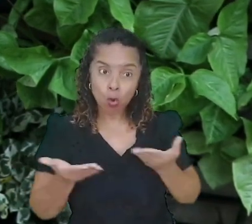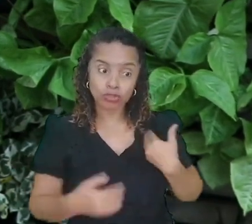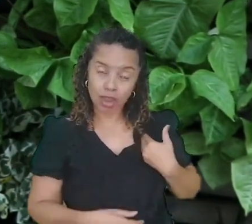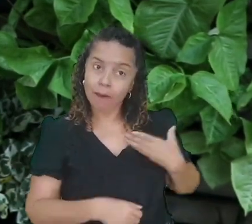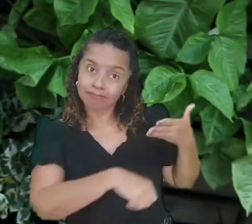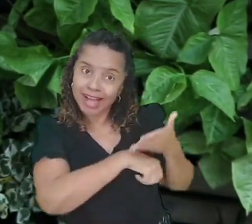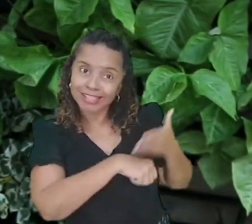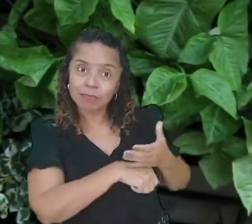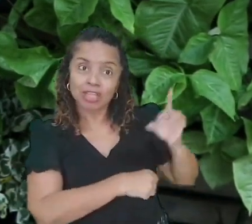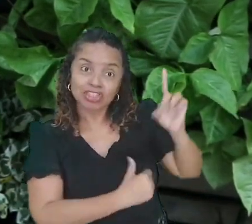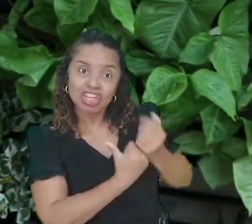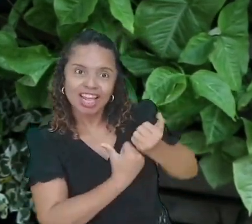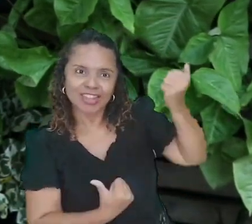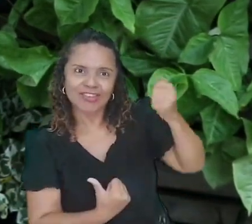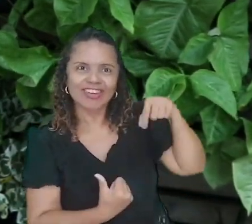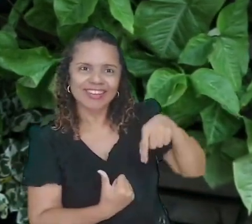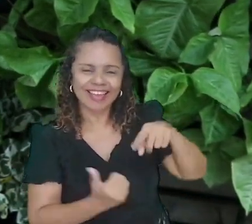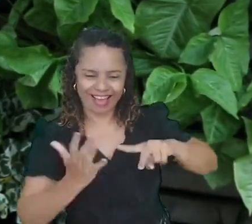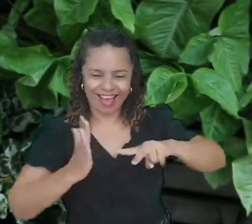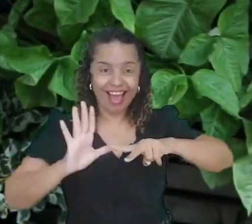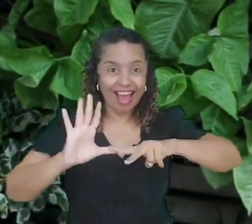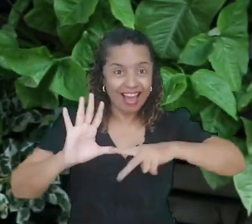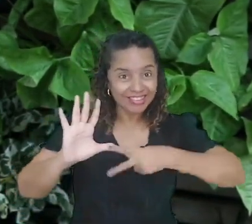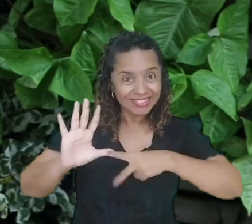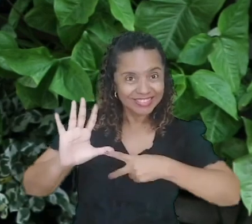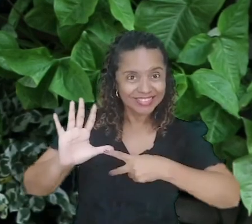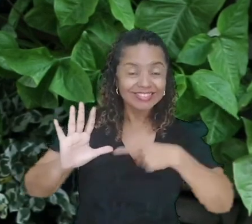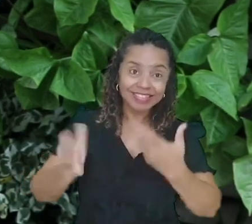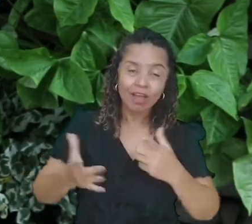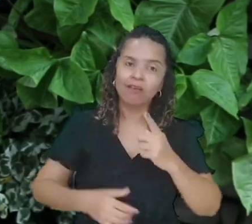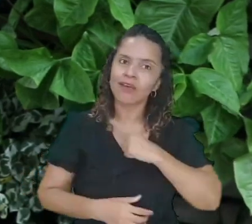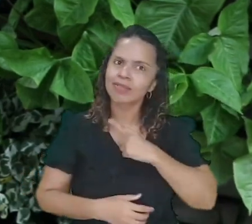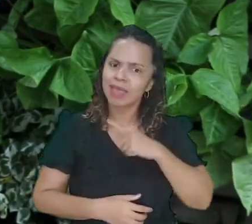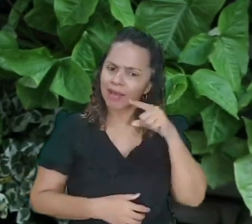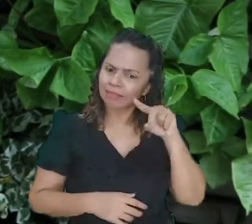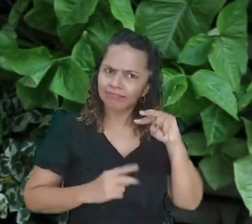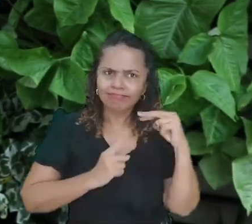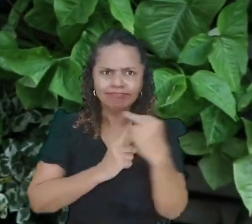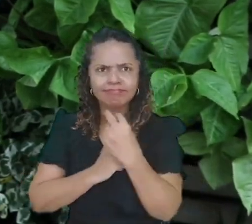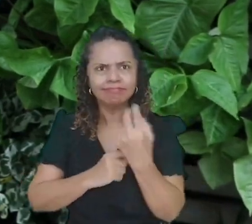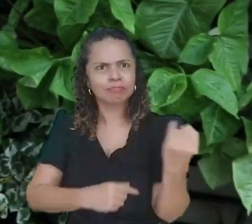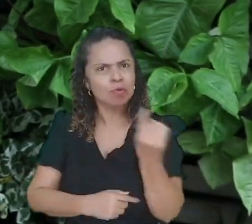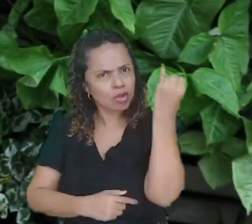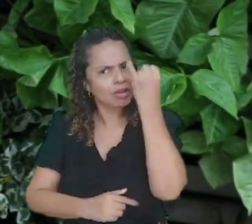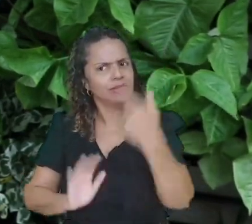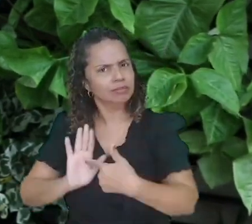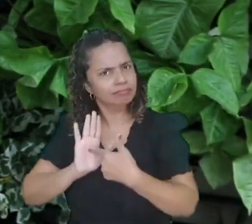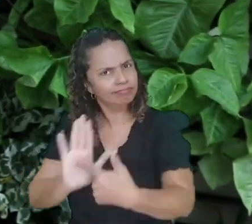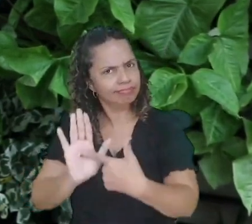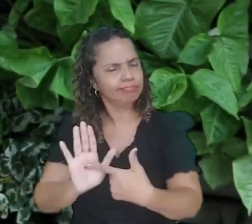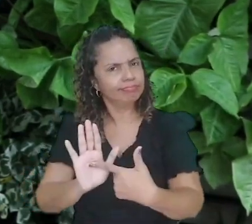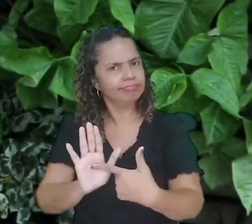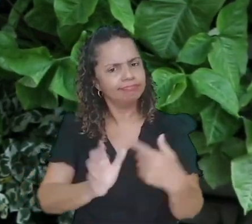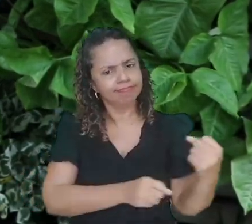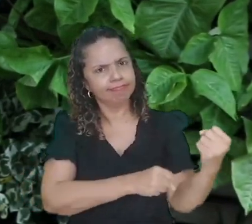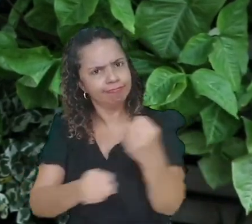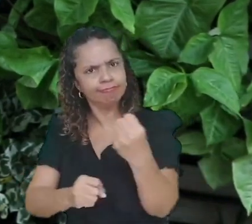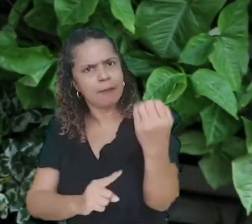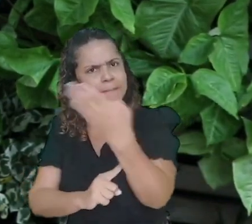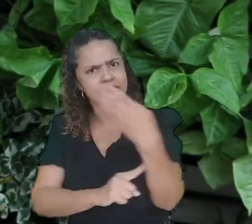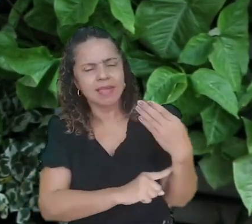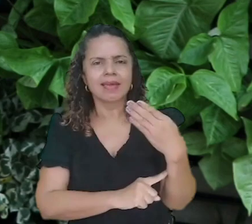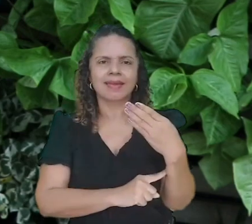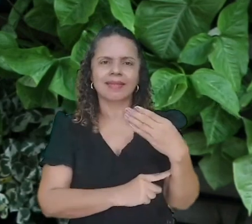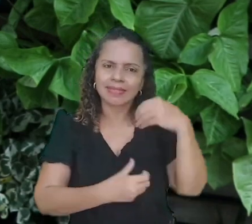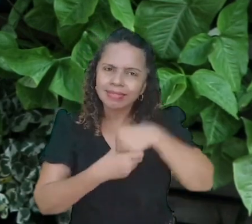E hoje, ocupando a diretoria da ADUFSE, eu tenho essa visão de que é muito importante também trazer essa bandeira, né, para